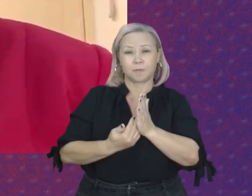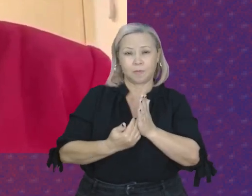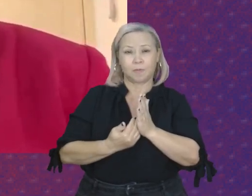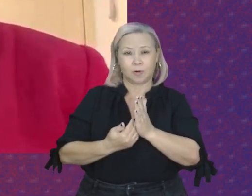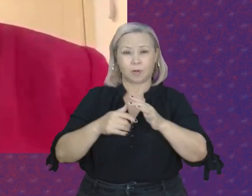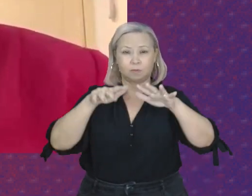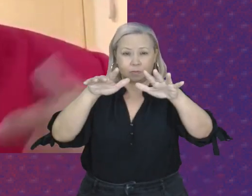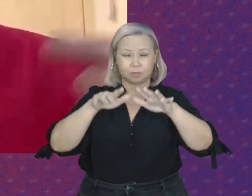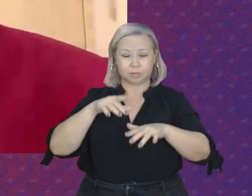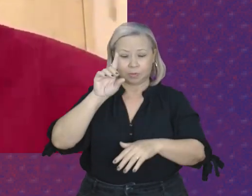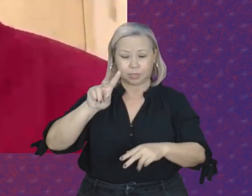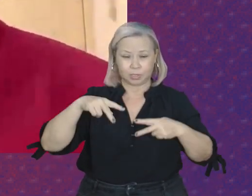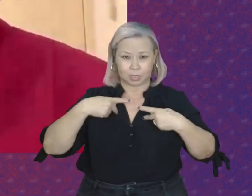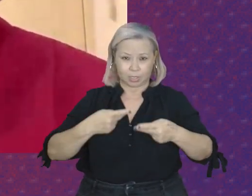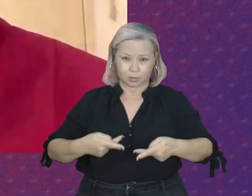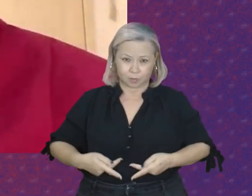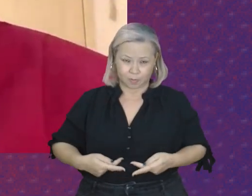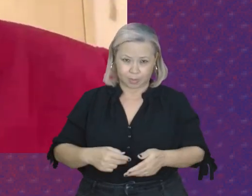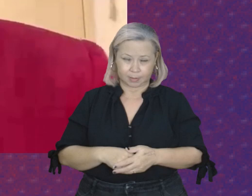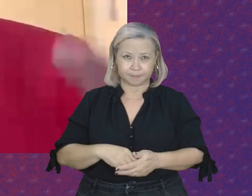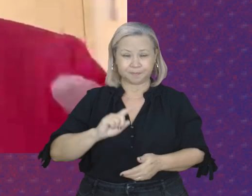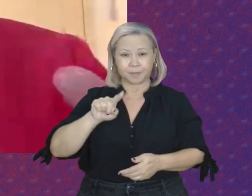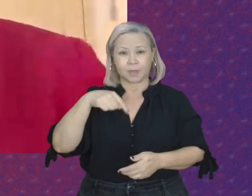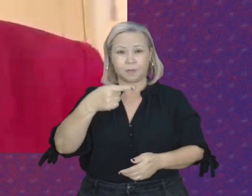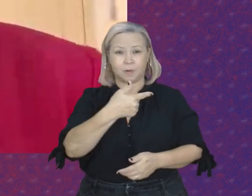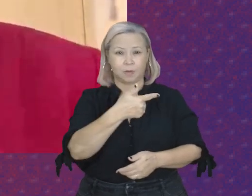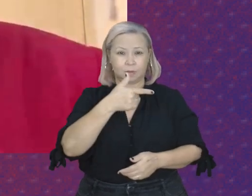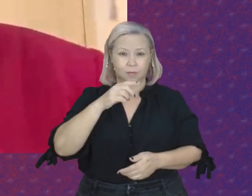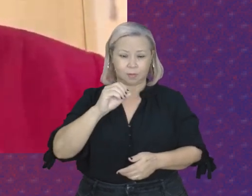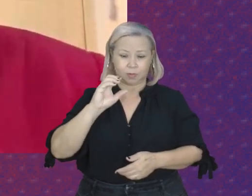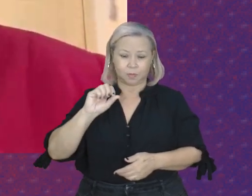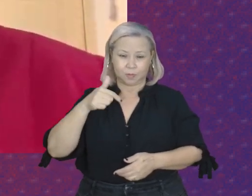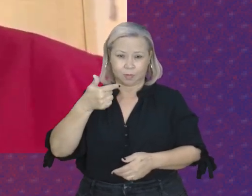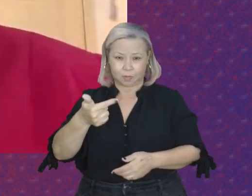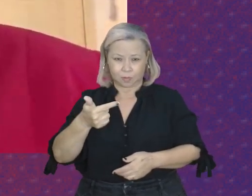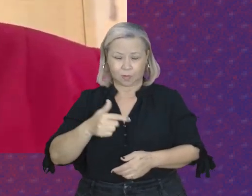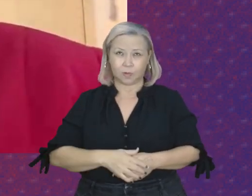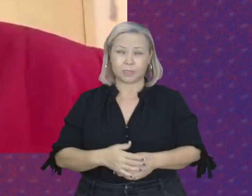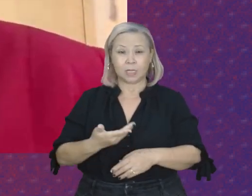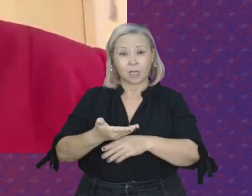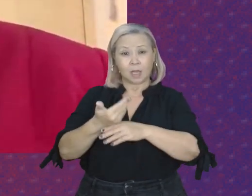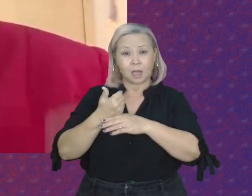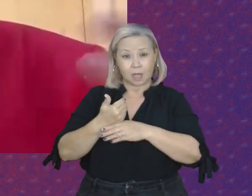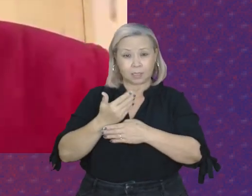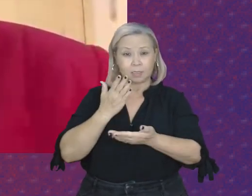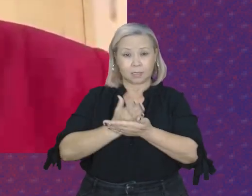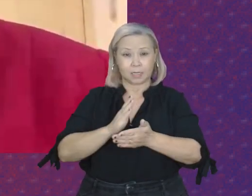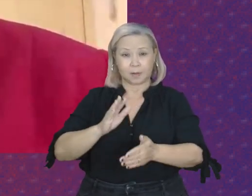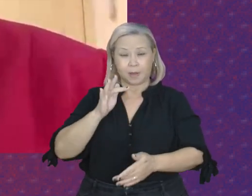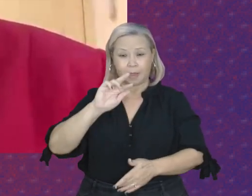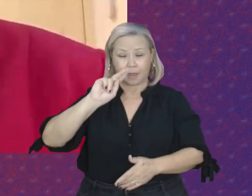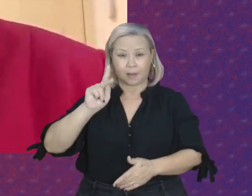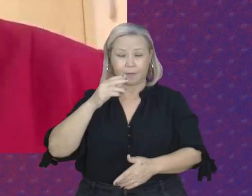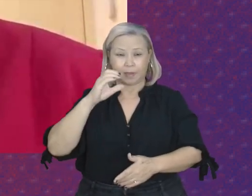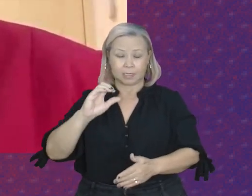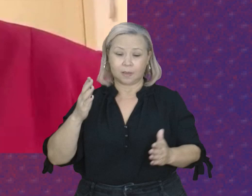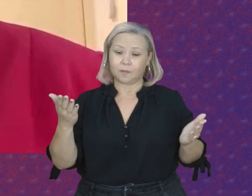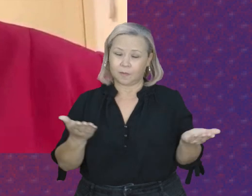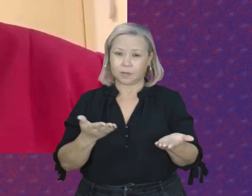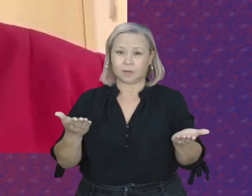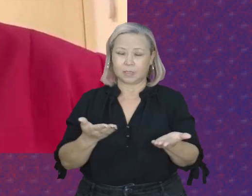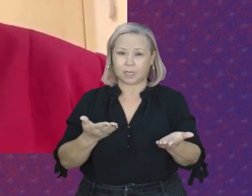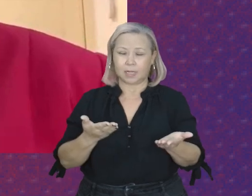PNDH-1, né, que depois, em 2002, ainda antes, né, do término do governo Fernando Henrique, foi atualizado, né, com